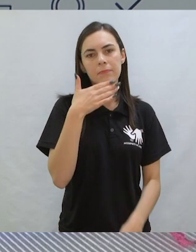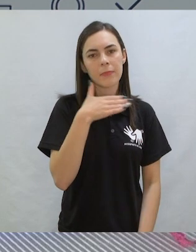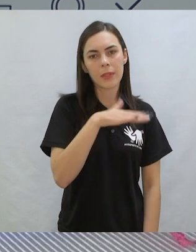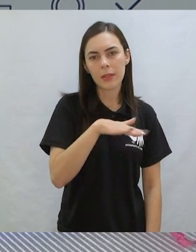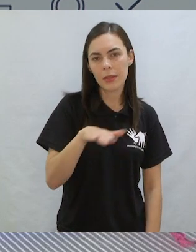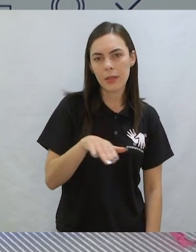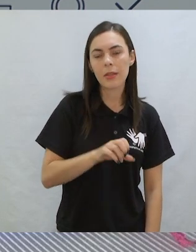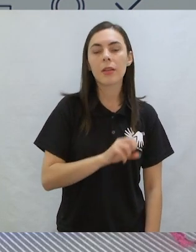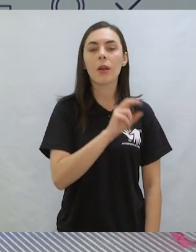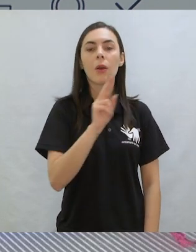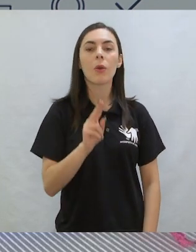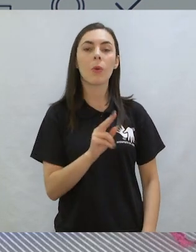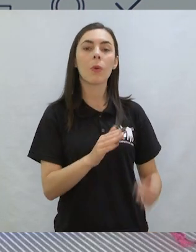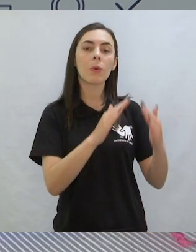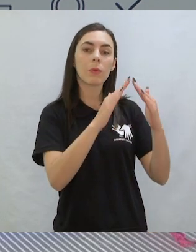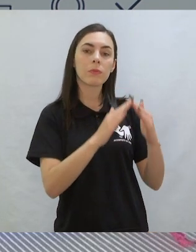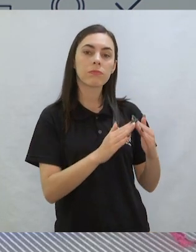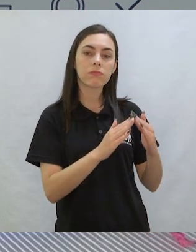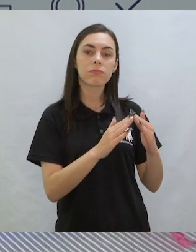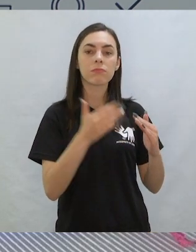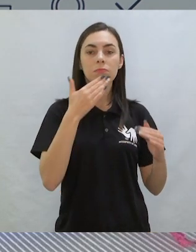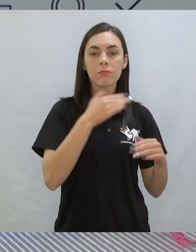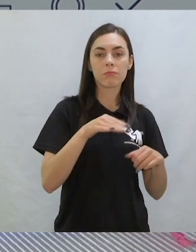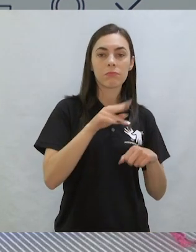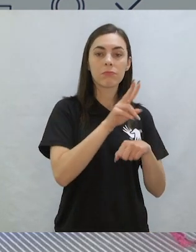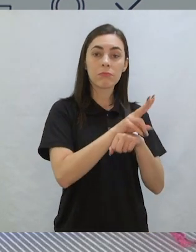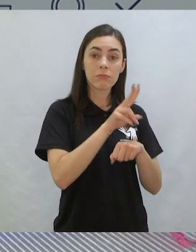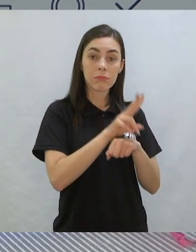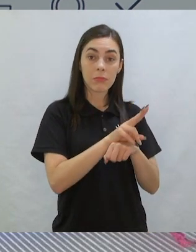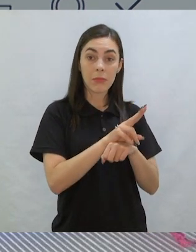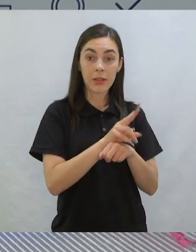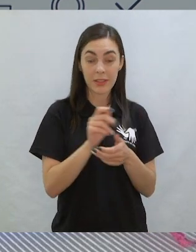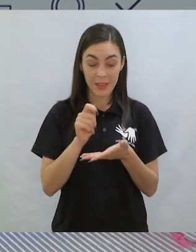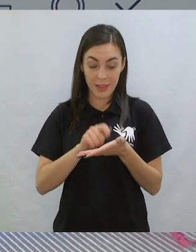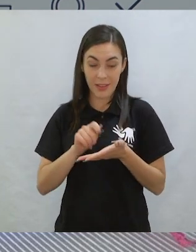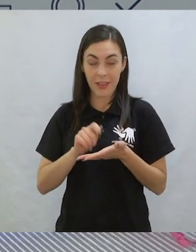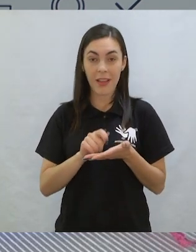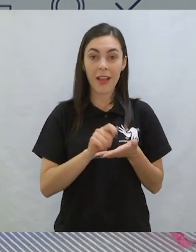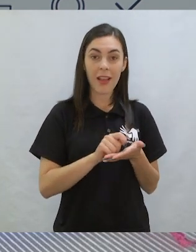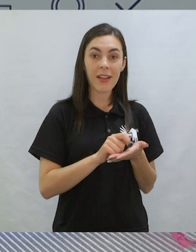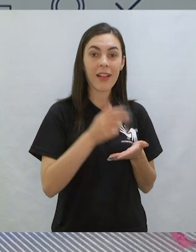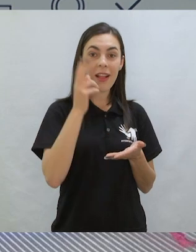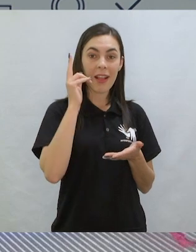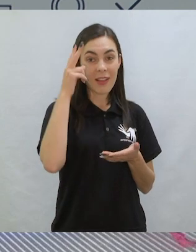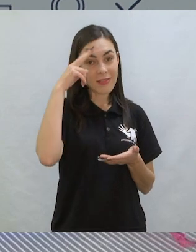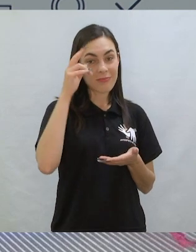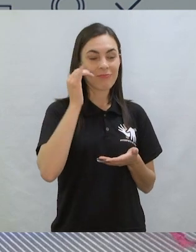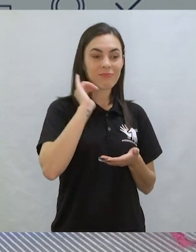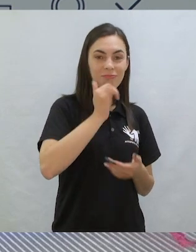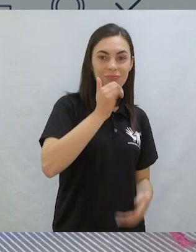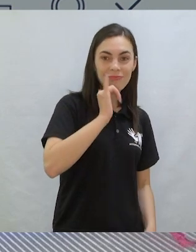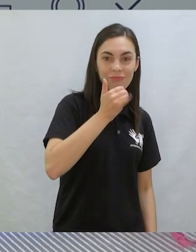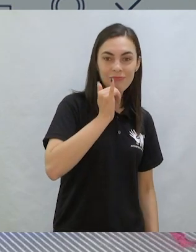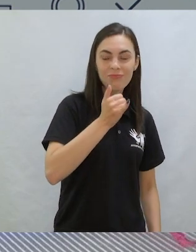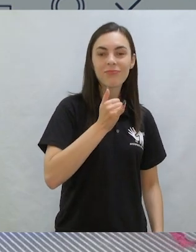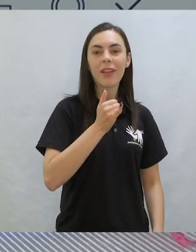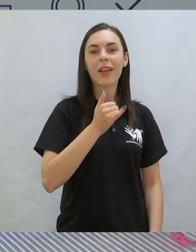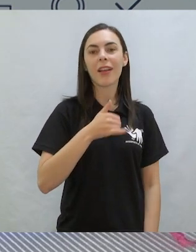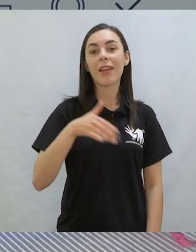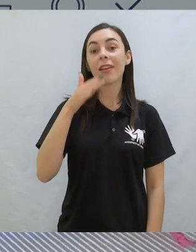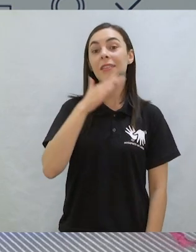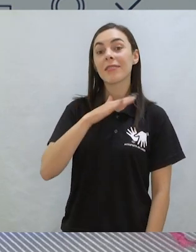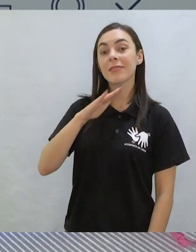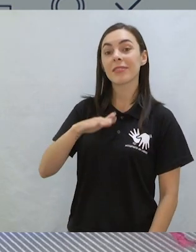criança. Ou então vão até os abrigos infantis e lá eles contam as histórias também desses idosos.